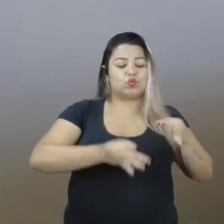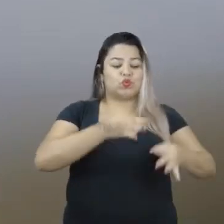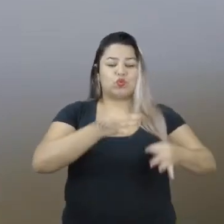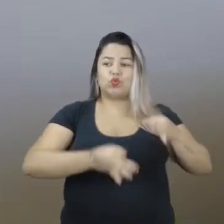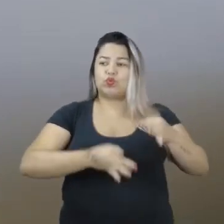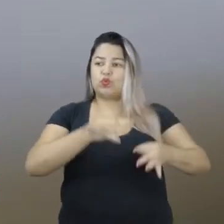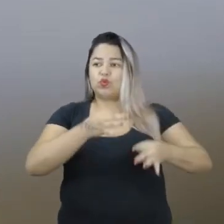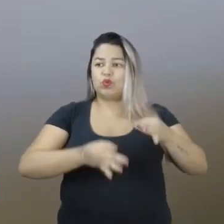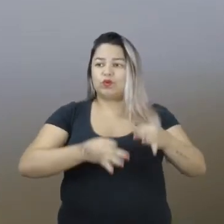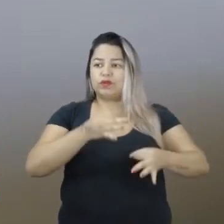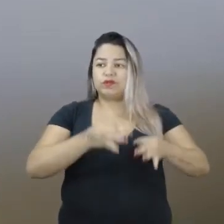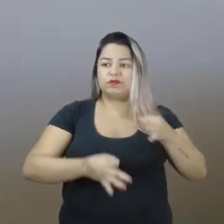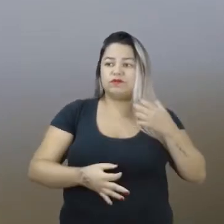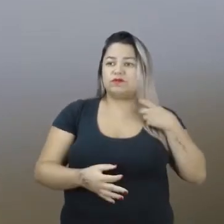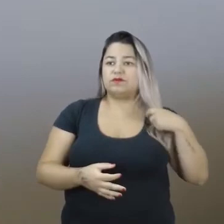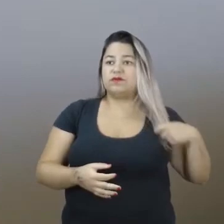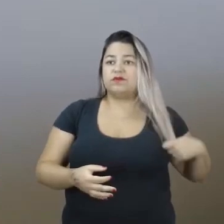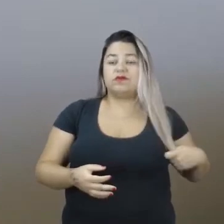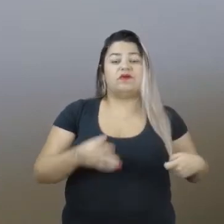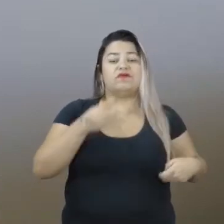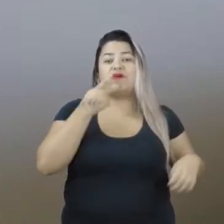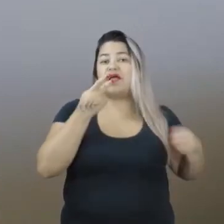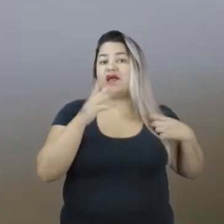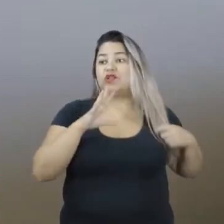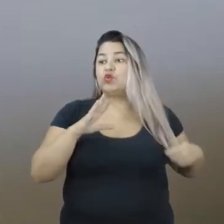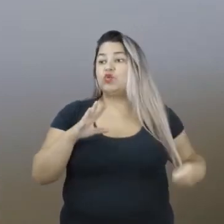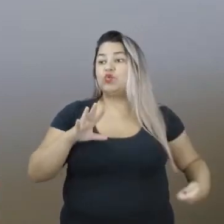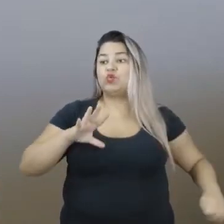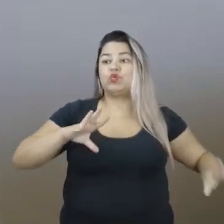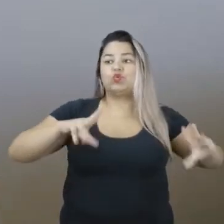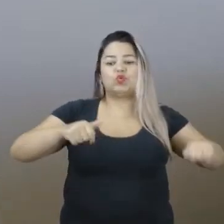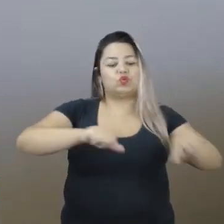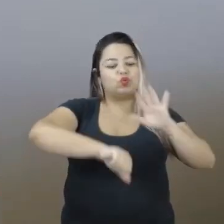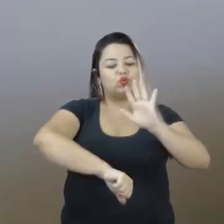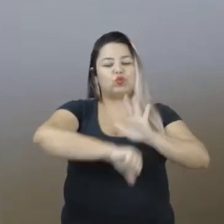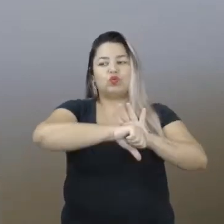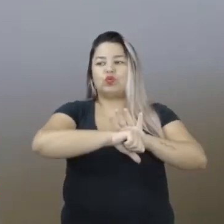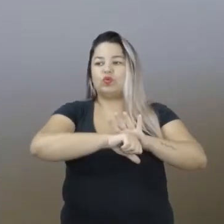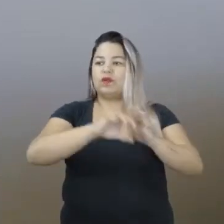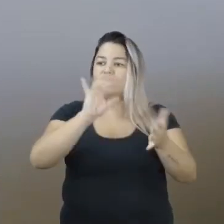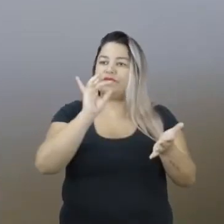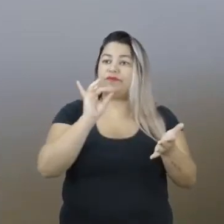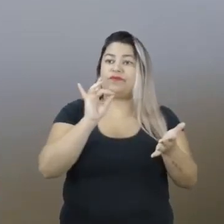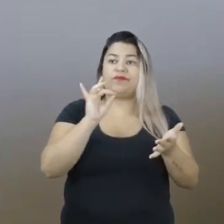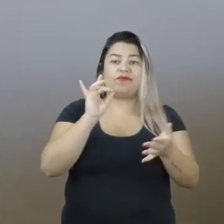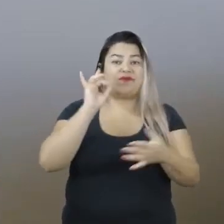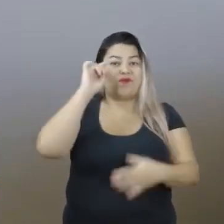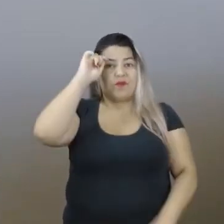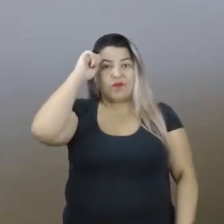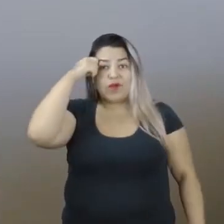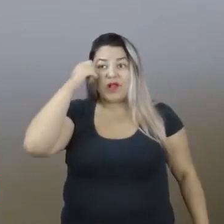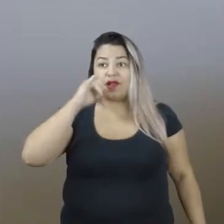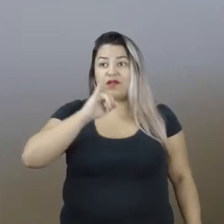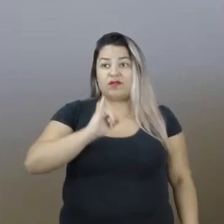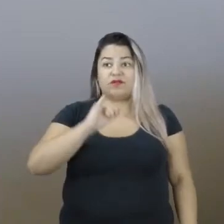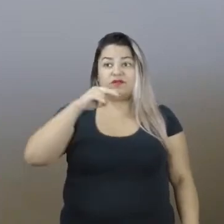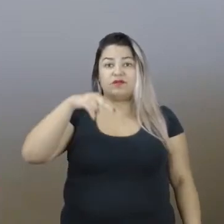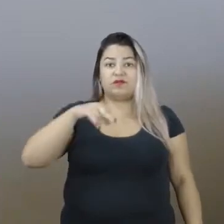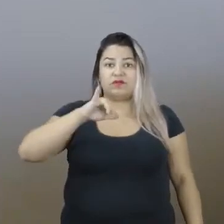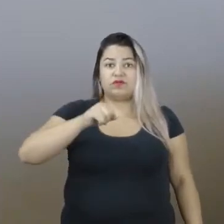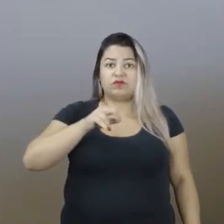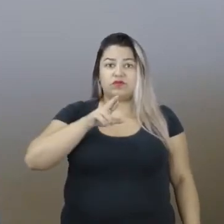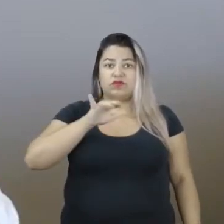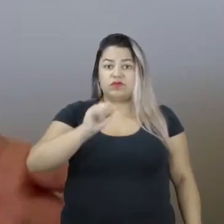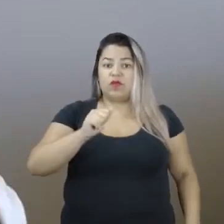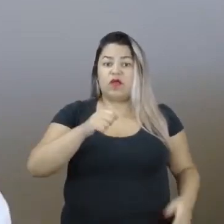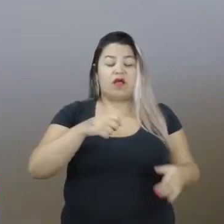que acabam dizendo que todo crime que, embora fosse de racismo, é classificado como injúria, e o camarada pagava com